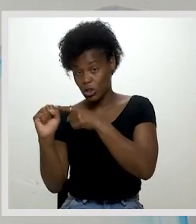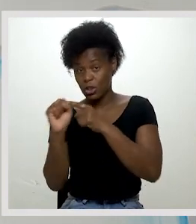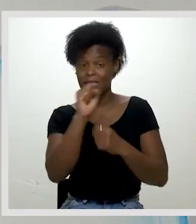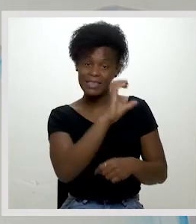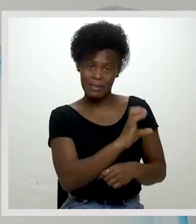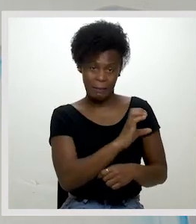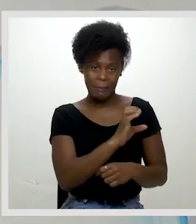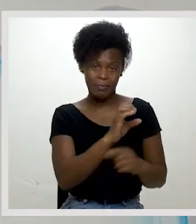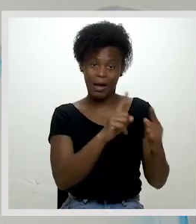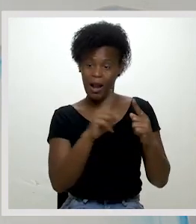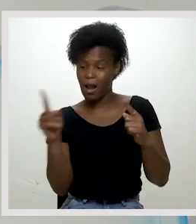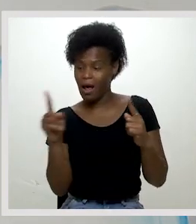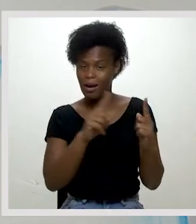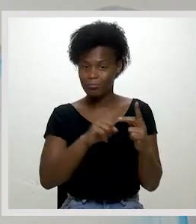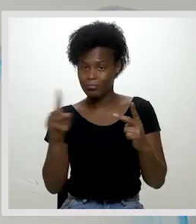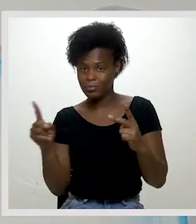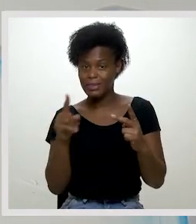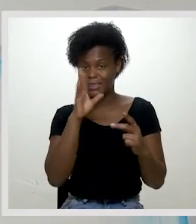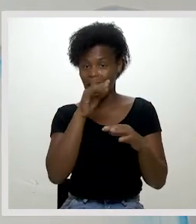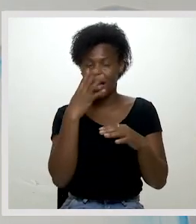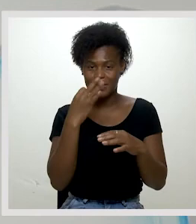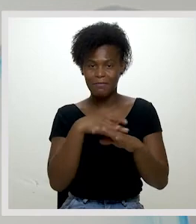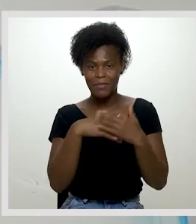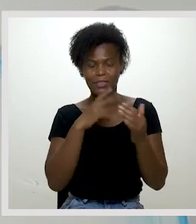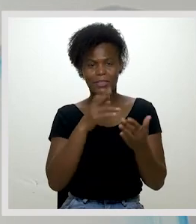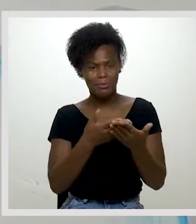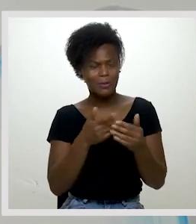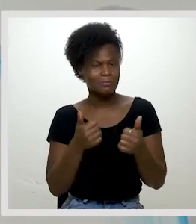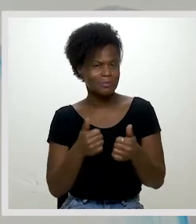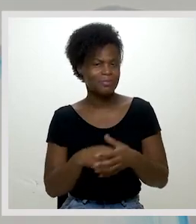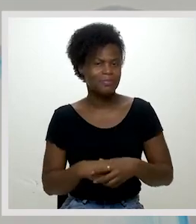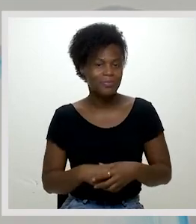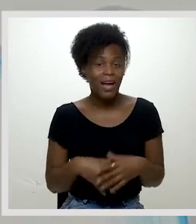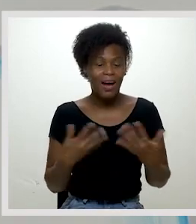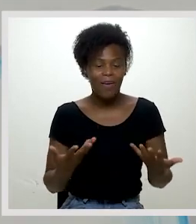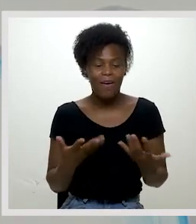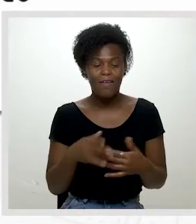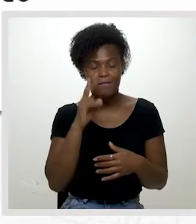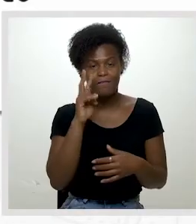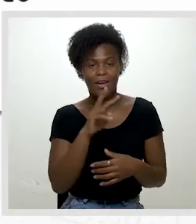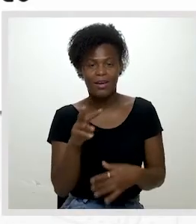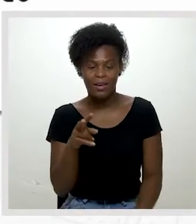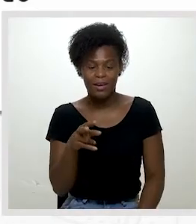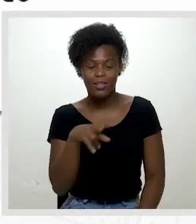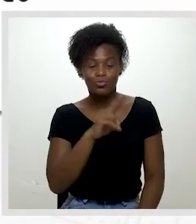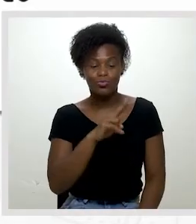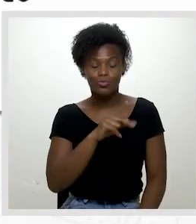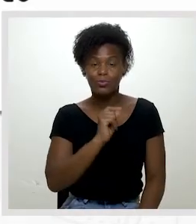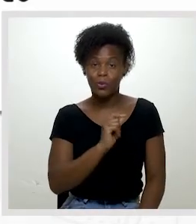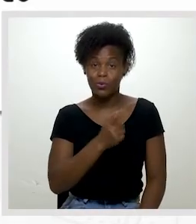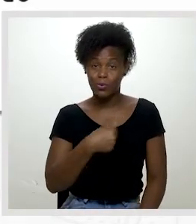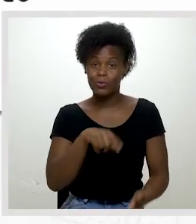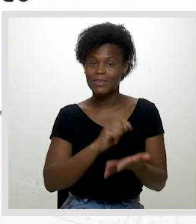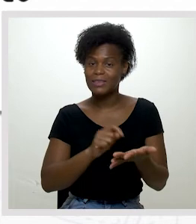citosina. Fazendo isso, teriam encontrado certamente a resposta correta. Agora vamos ver o segundo ponto do nosso